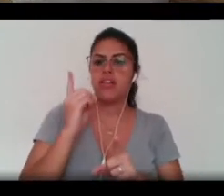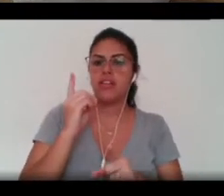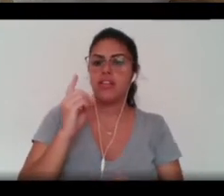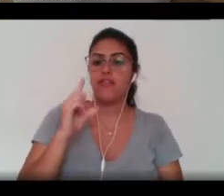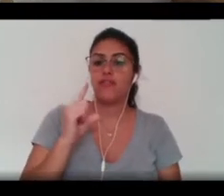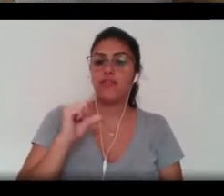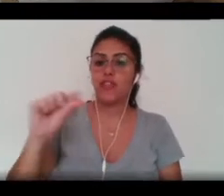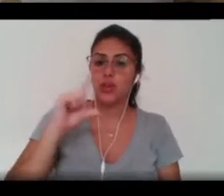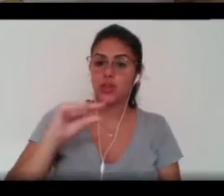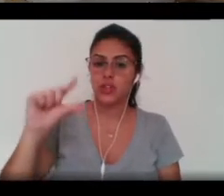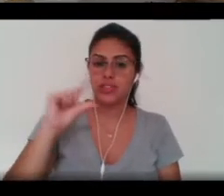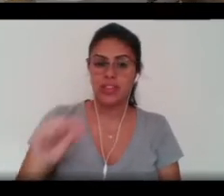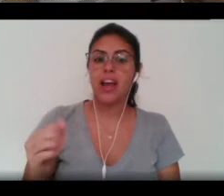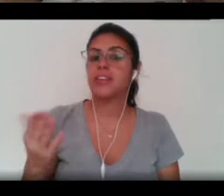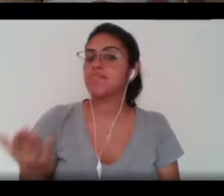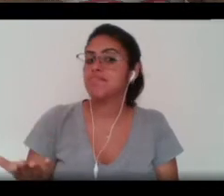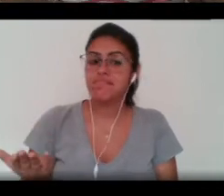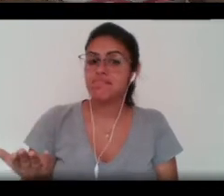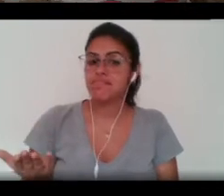areia quando ele atinge o solo,